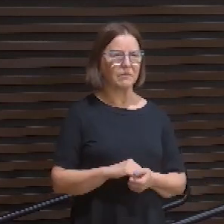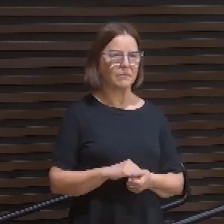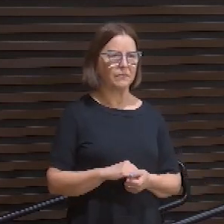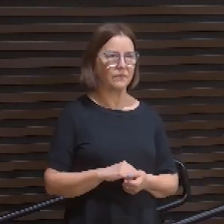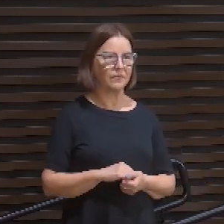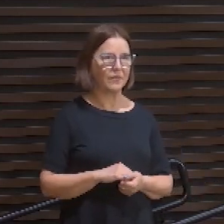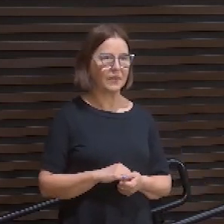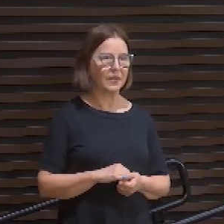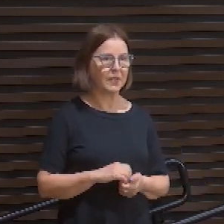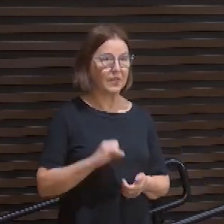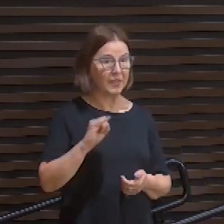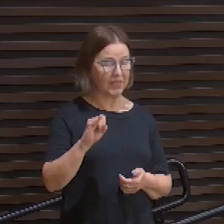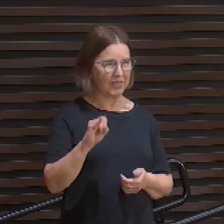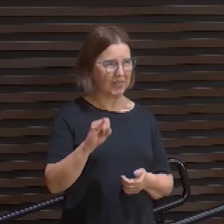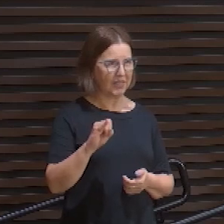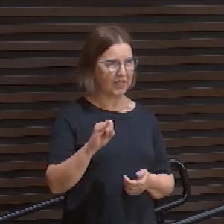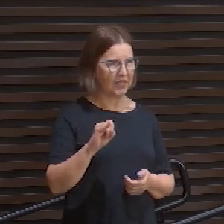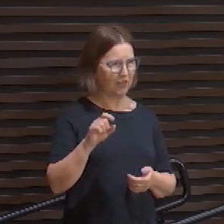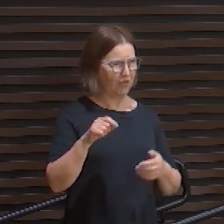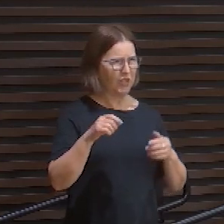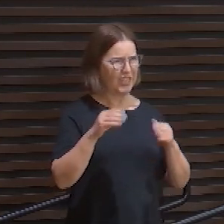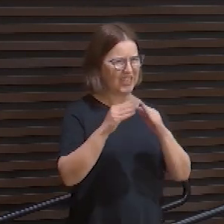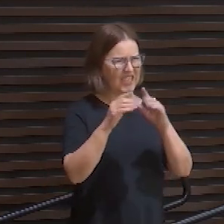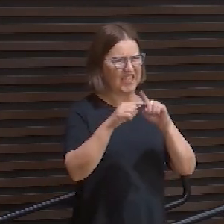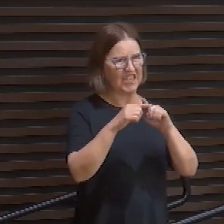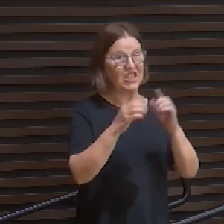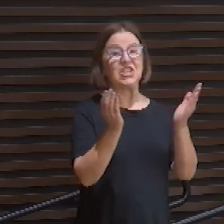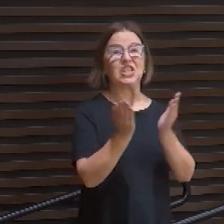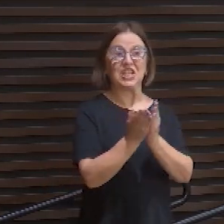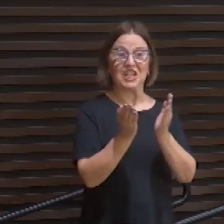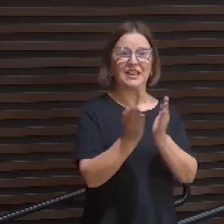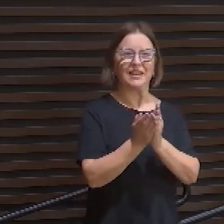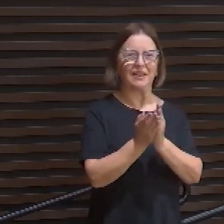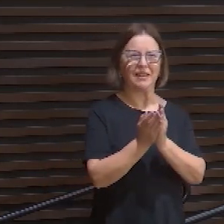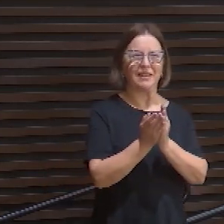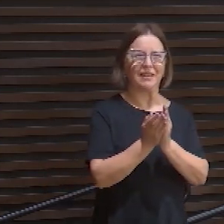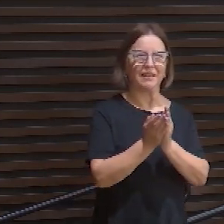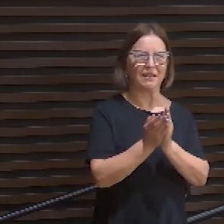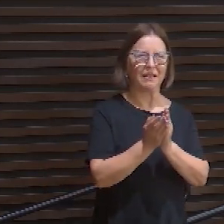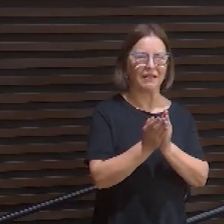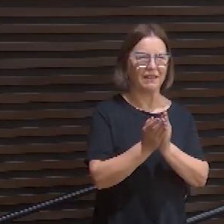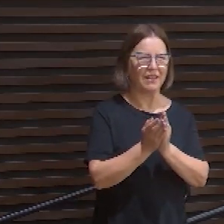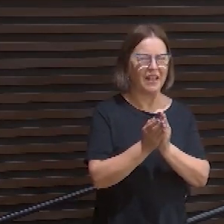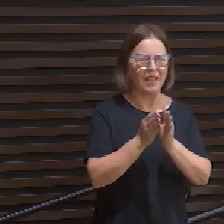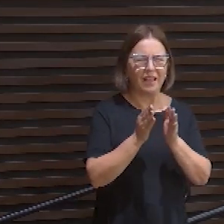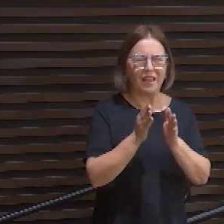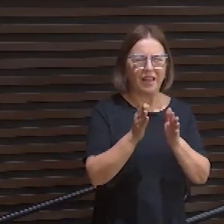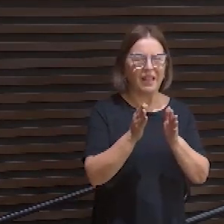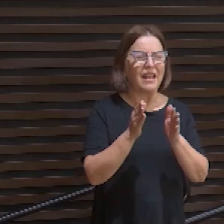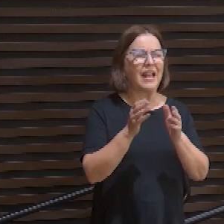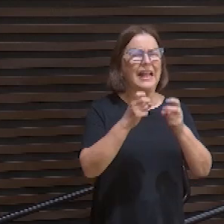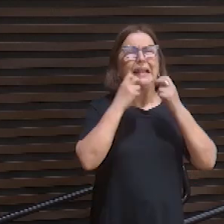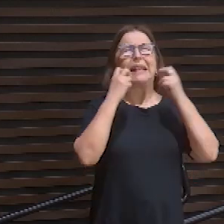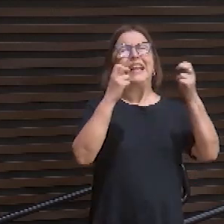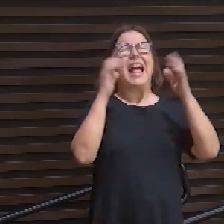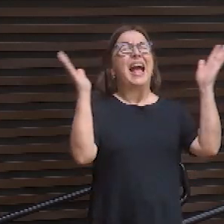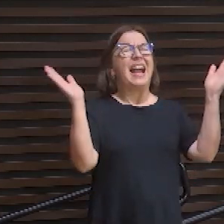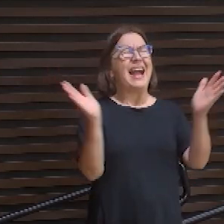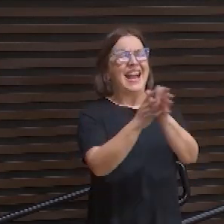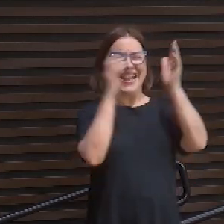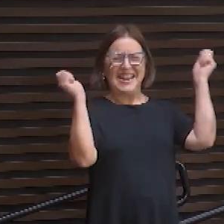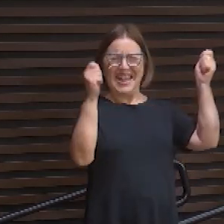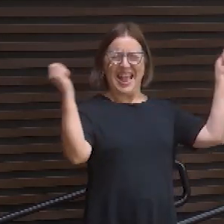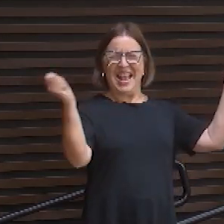Se fosse numa igreja de crentes, ia romper aqui um aleluia. O